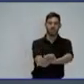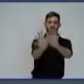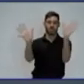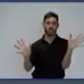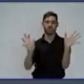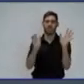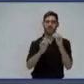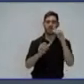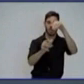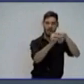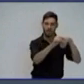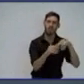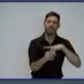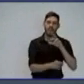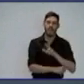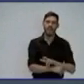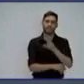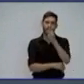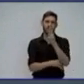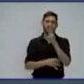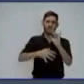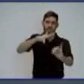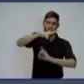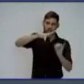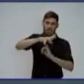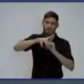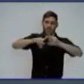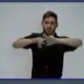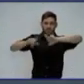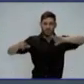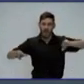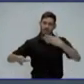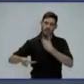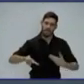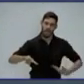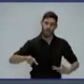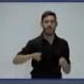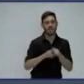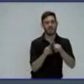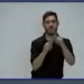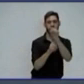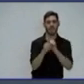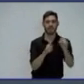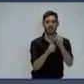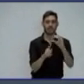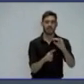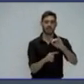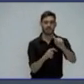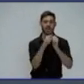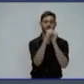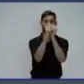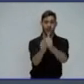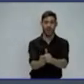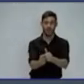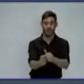Eleitoral com representantes de instituições públicas e da sociedade civil que vão acompanhar aqui de